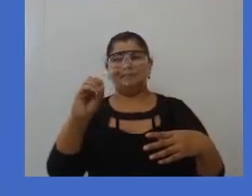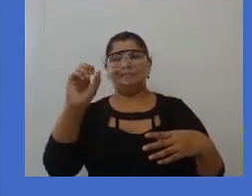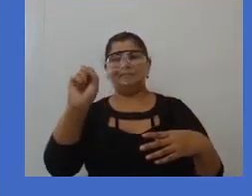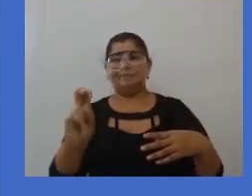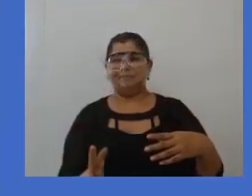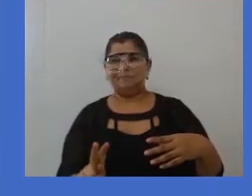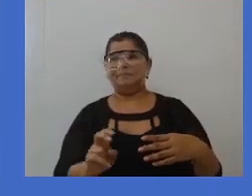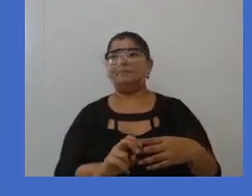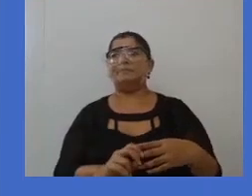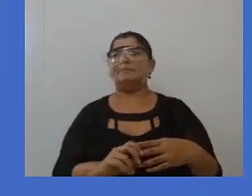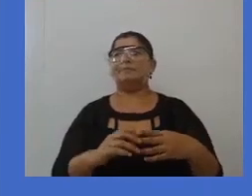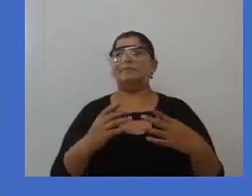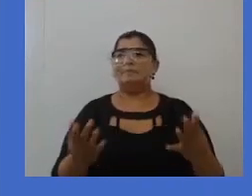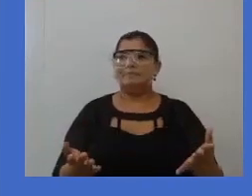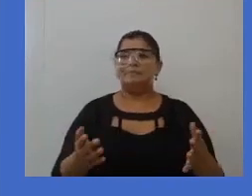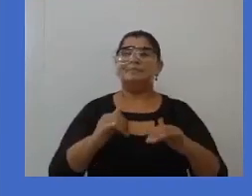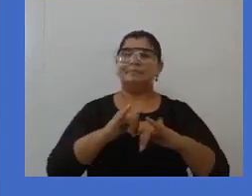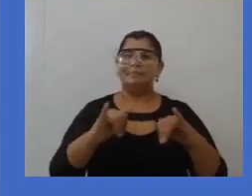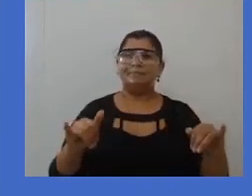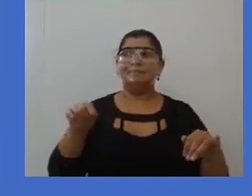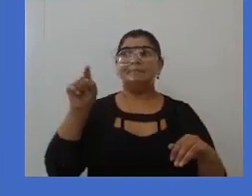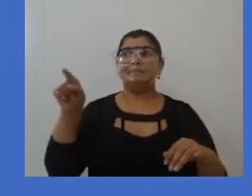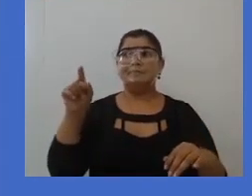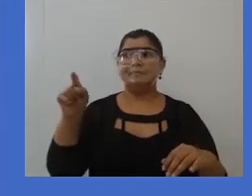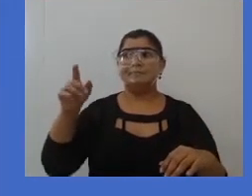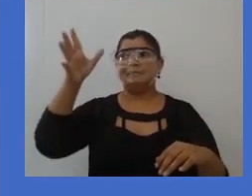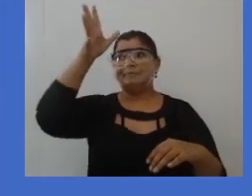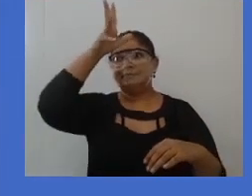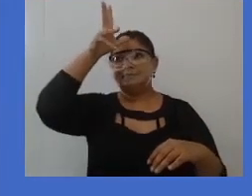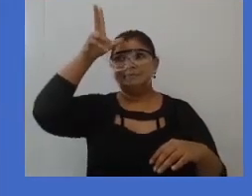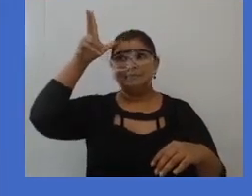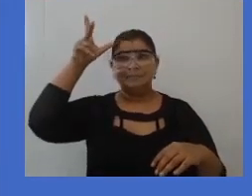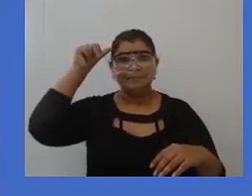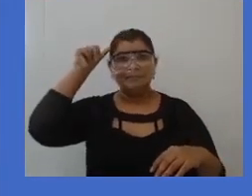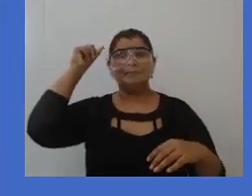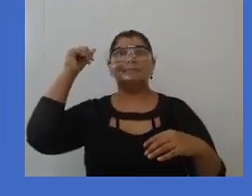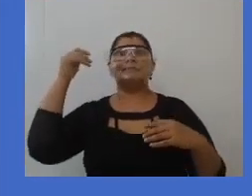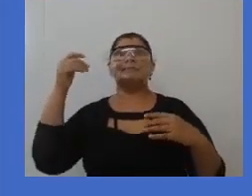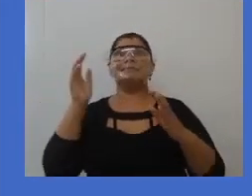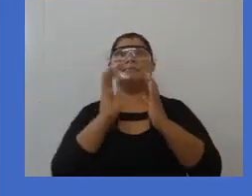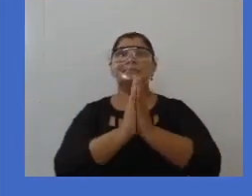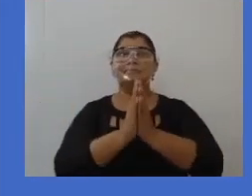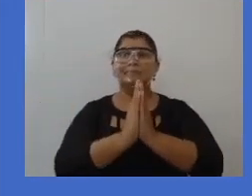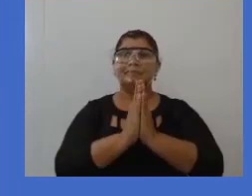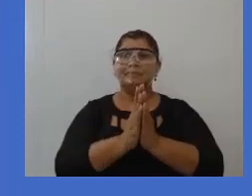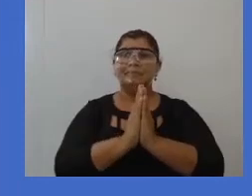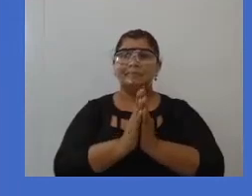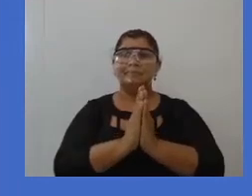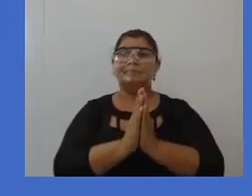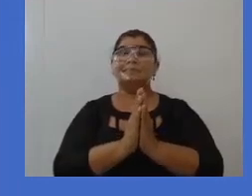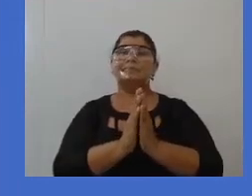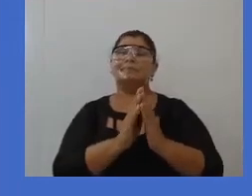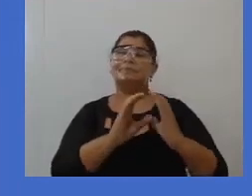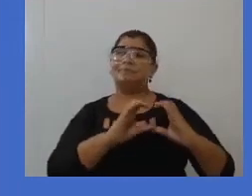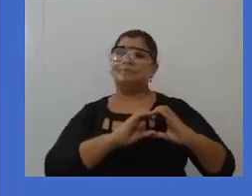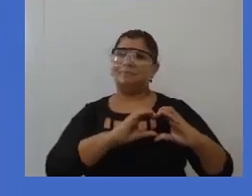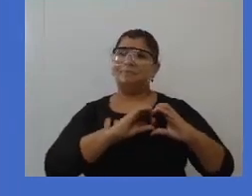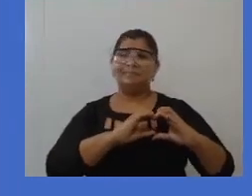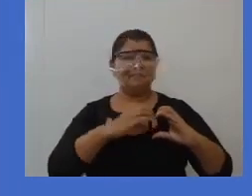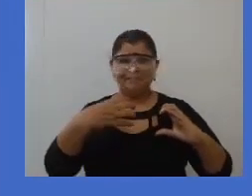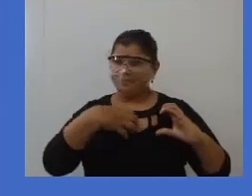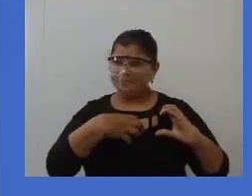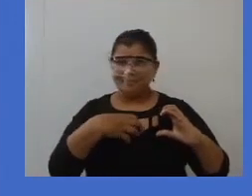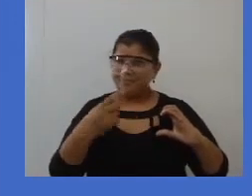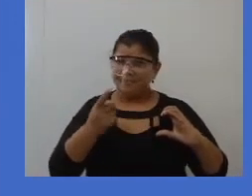embaixo. Gente, isso é a floresta amazônica. Por favor, o coração de vocês não